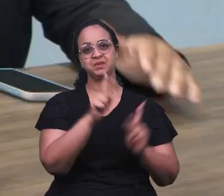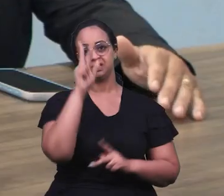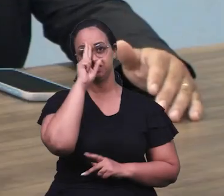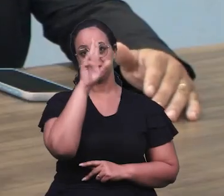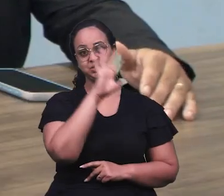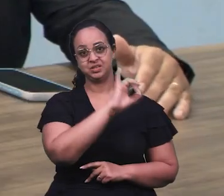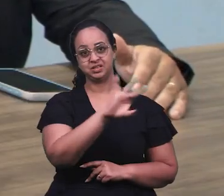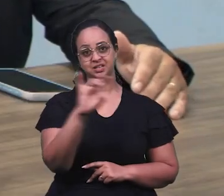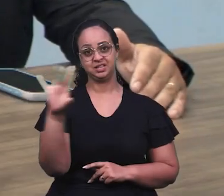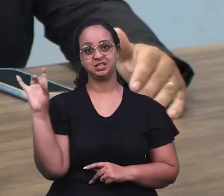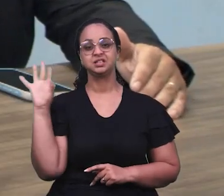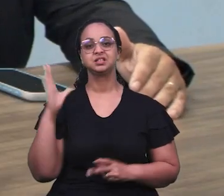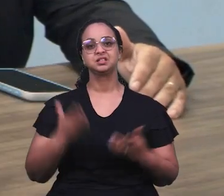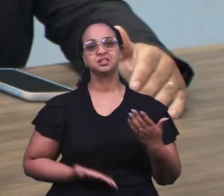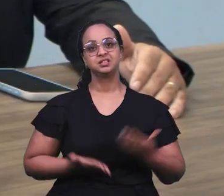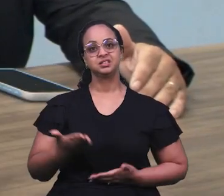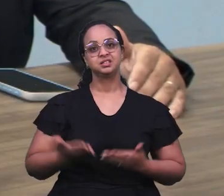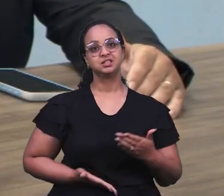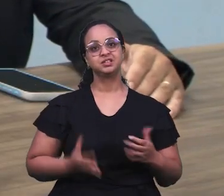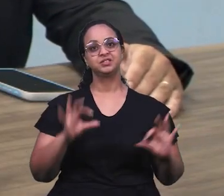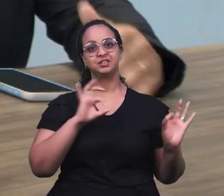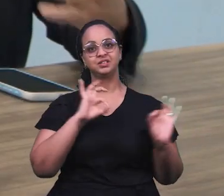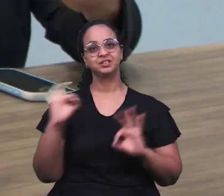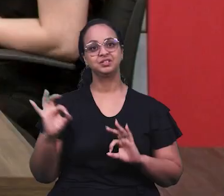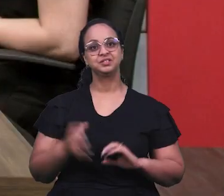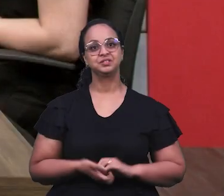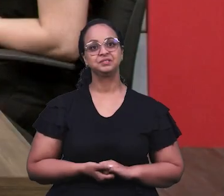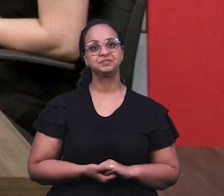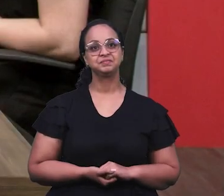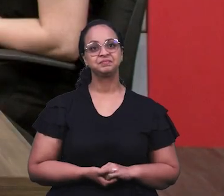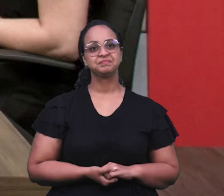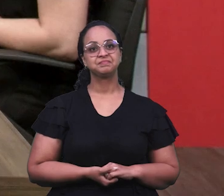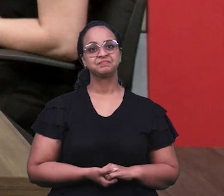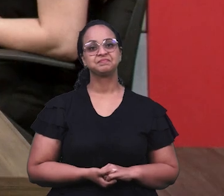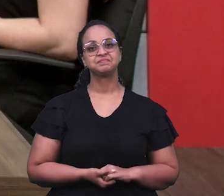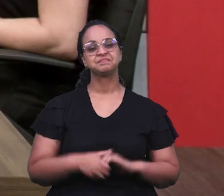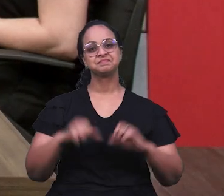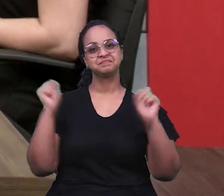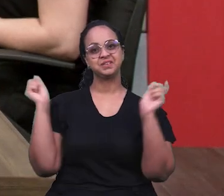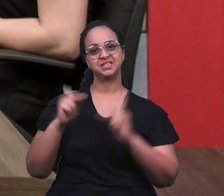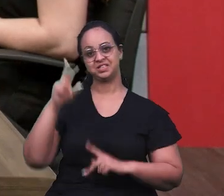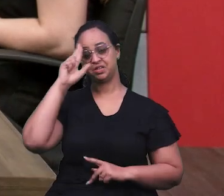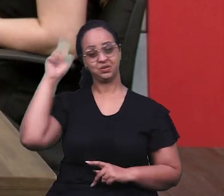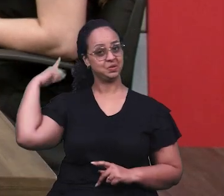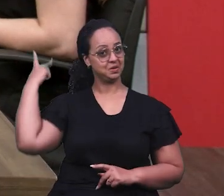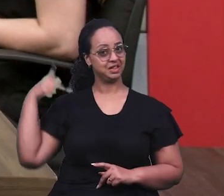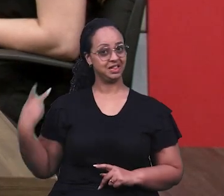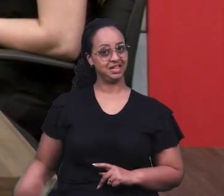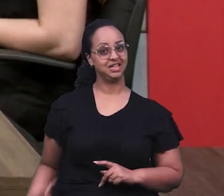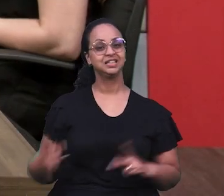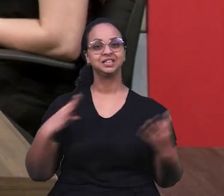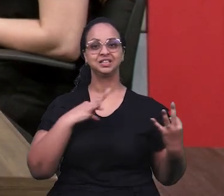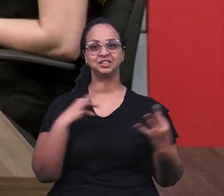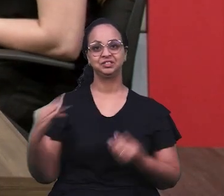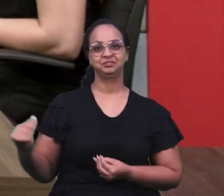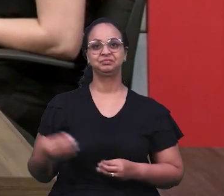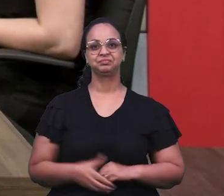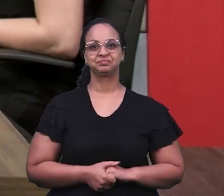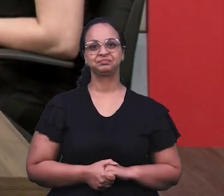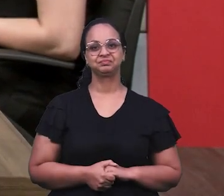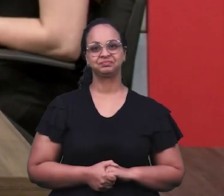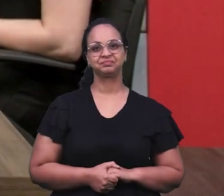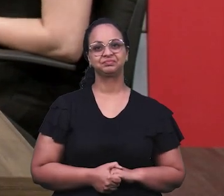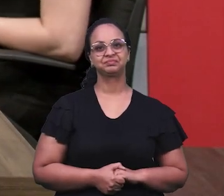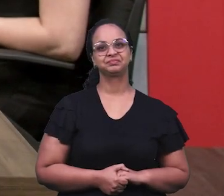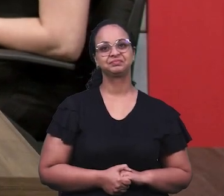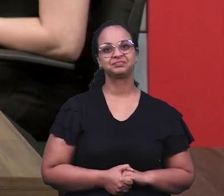irmãos que estão aqui na bancada, os irmãos que estão nos assistindo. A paz do Senhor Jesus. Helena, Pai do Senhor. Pai do Senhor, Priscila, pastor João,